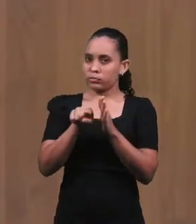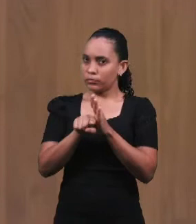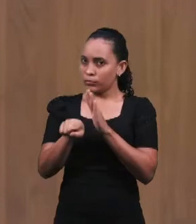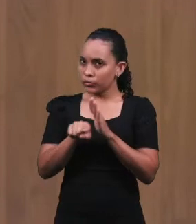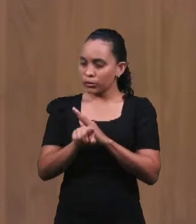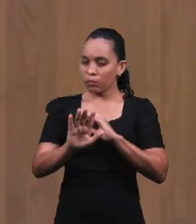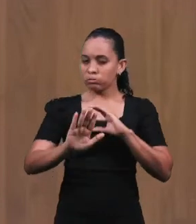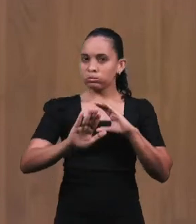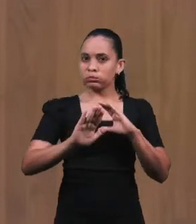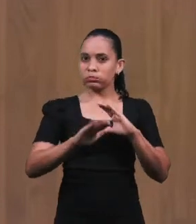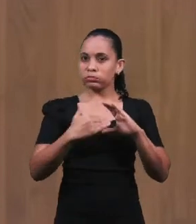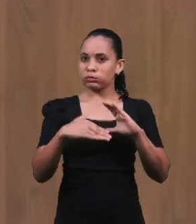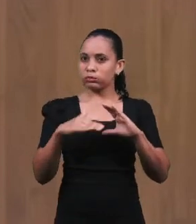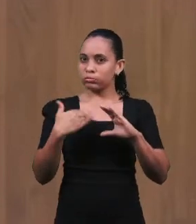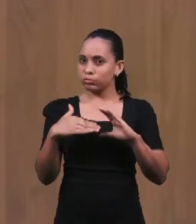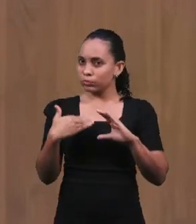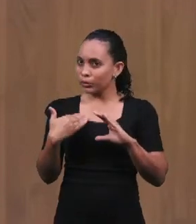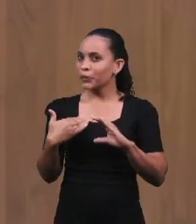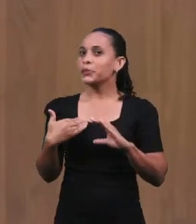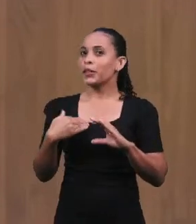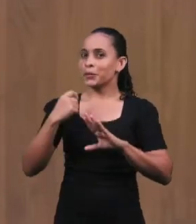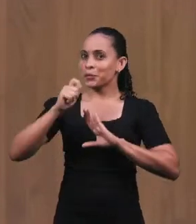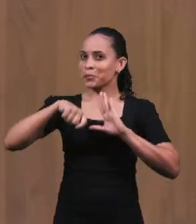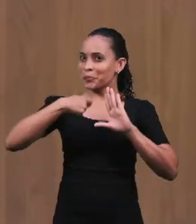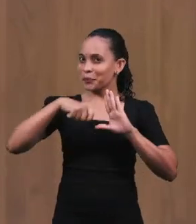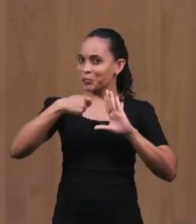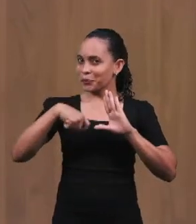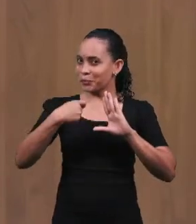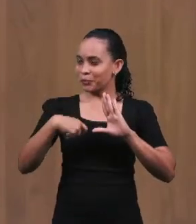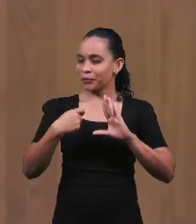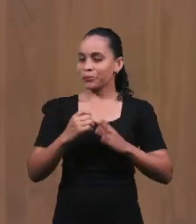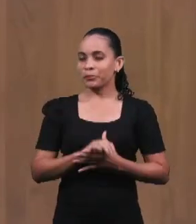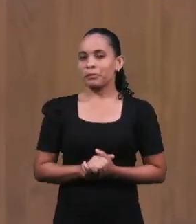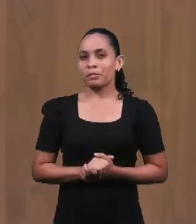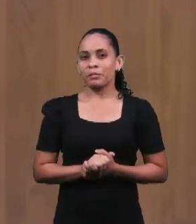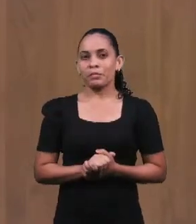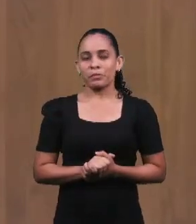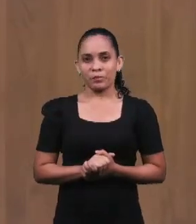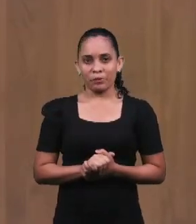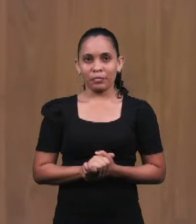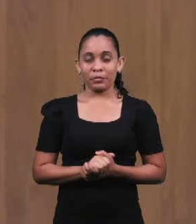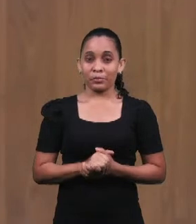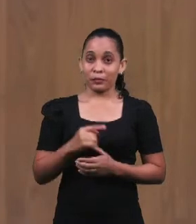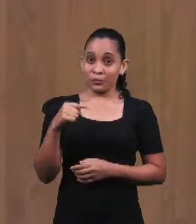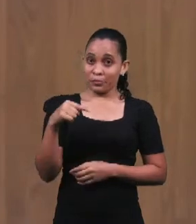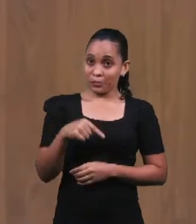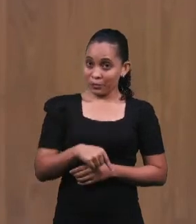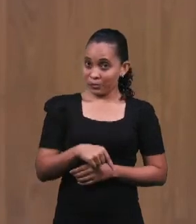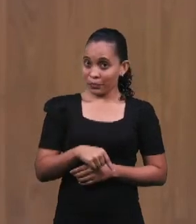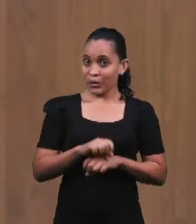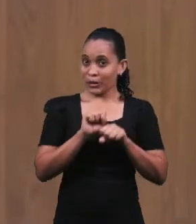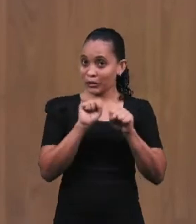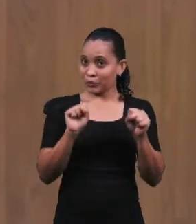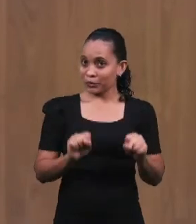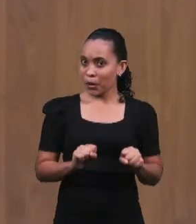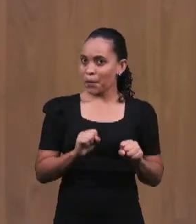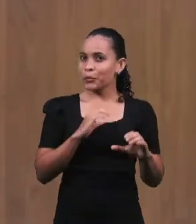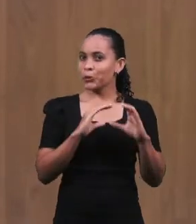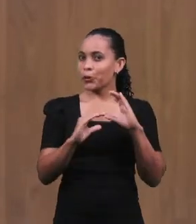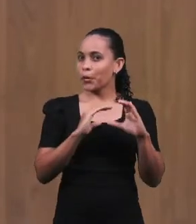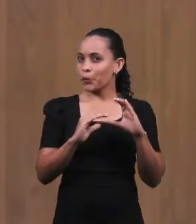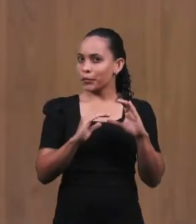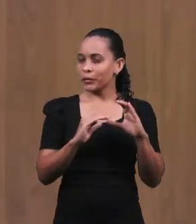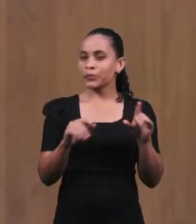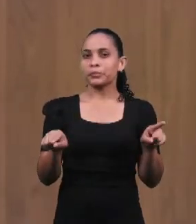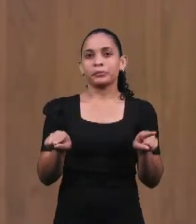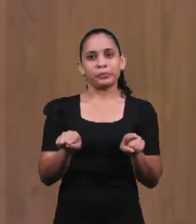enviaram respostas através dos vídeos para a nossa central de comunicações, onde aqui nós apresentamos